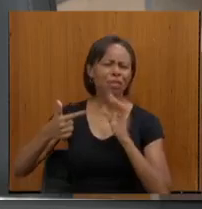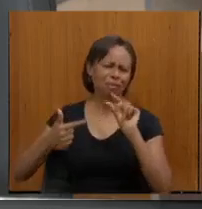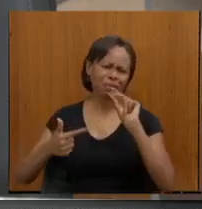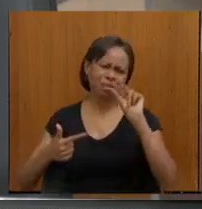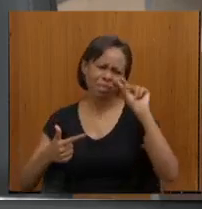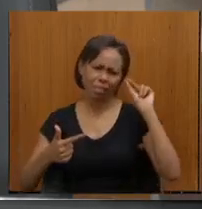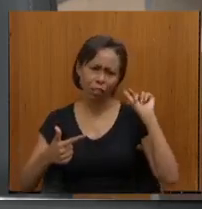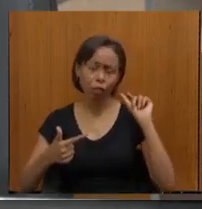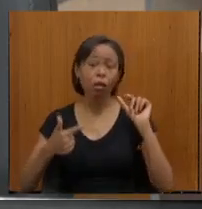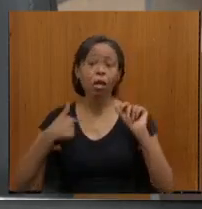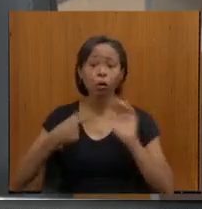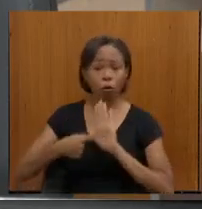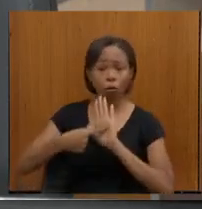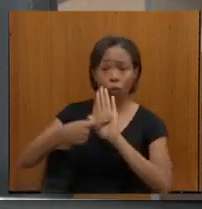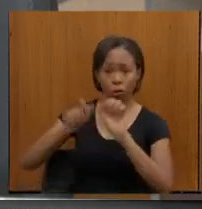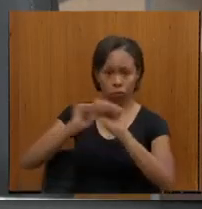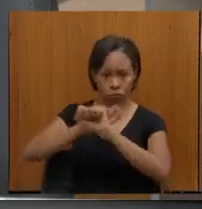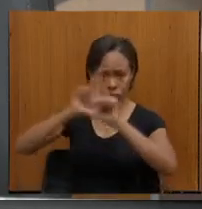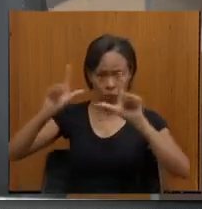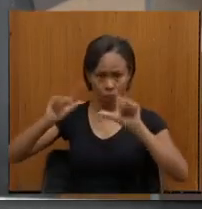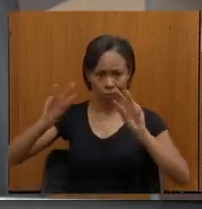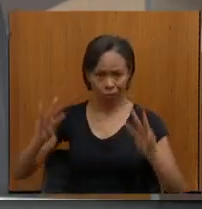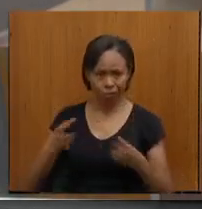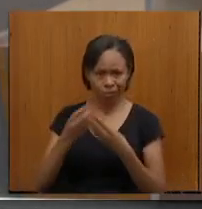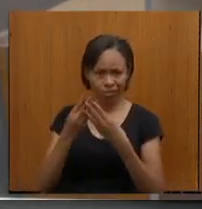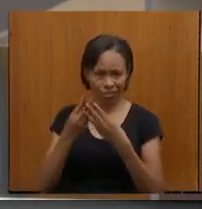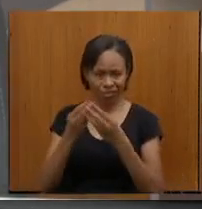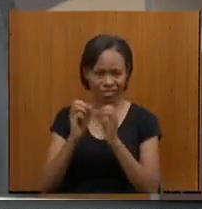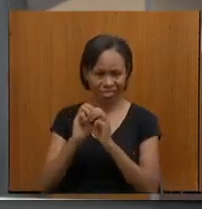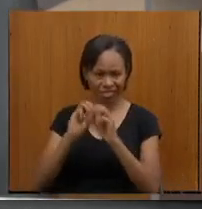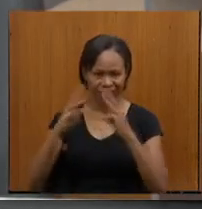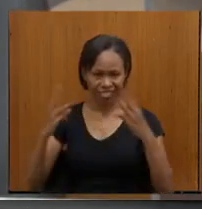passar a minha apresentação para tirinha